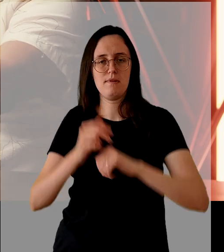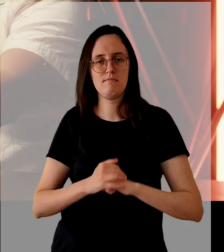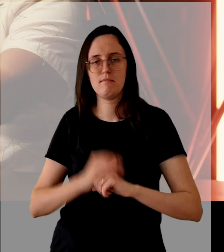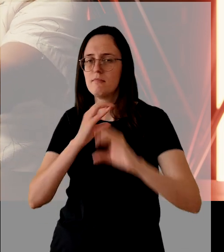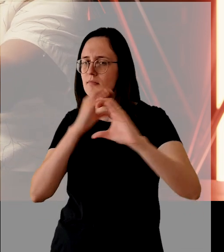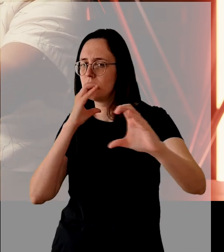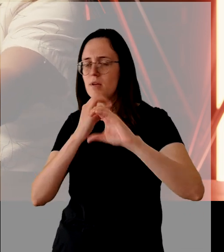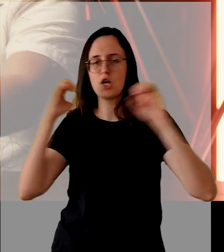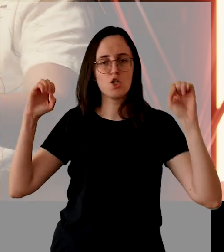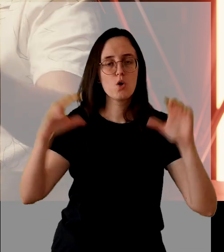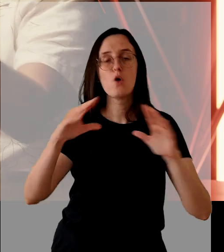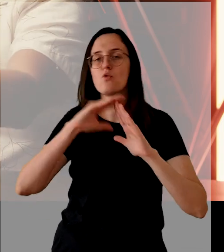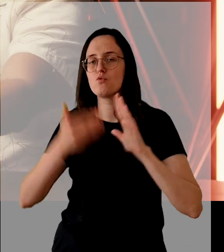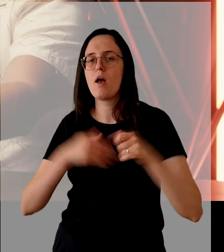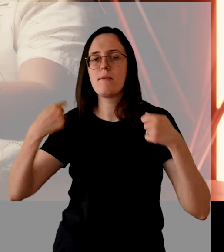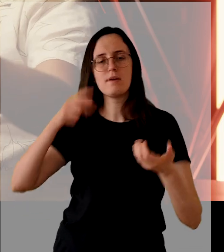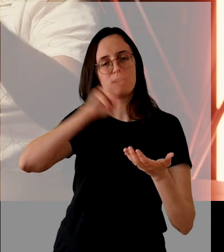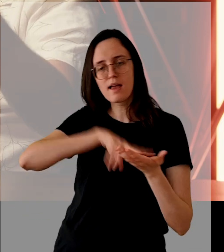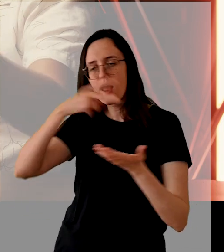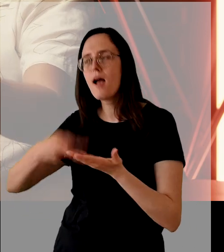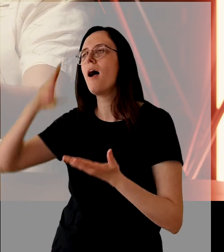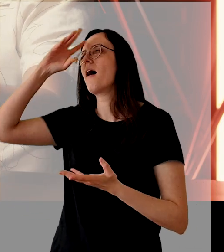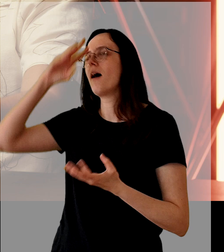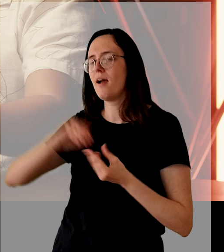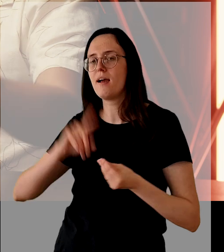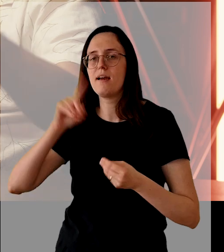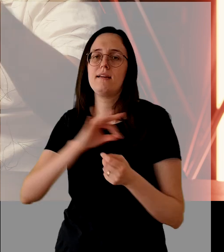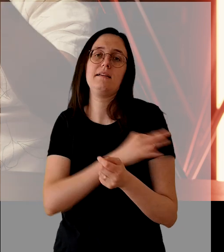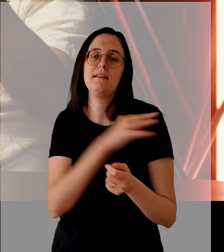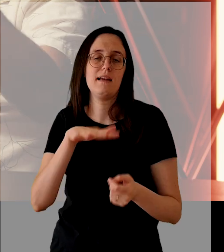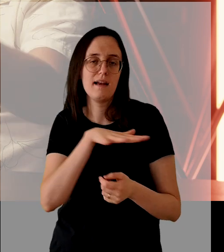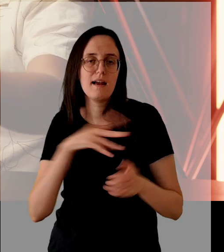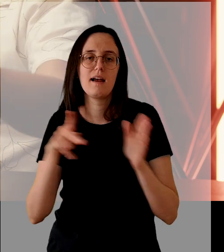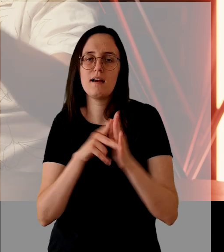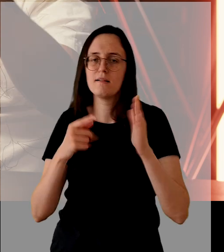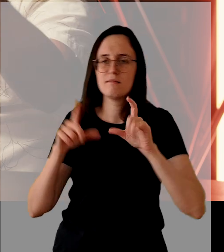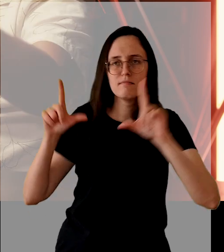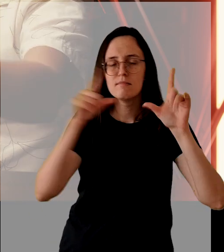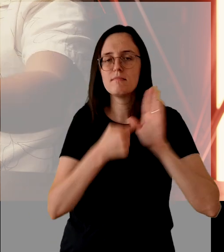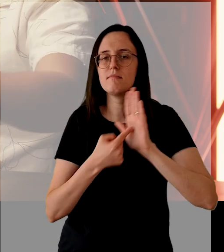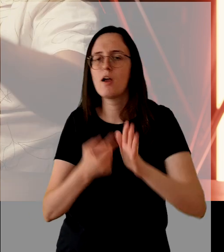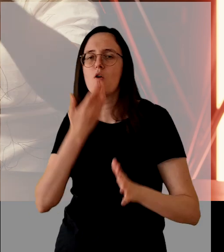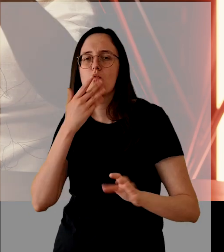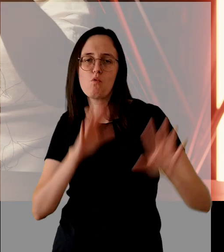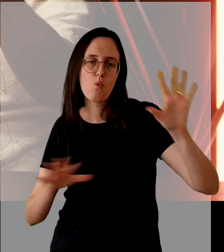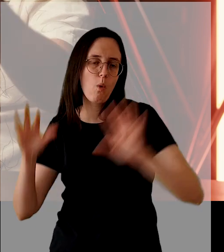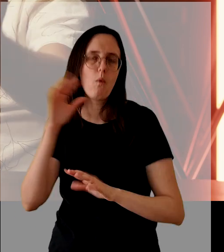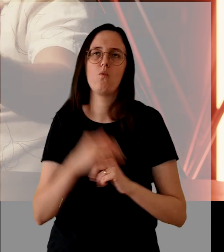lente, na luz. Isso tudo vai ter que se traduzir em questões técnicas de exposição, de